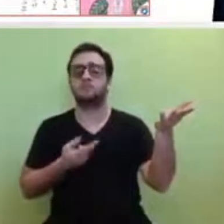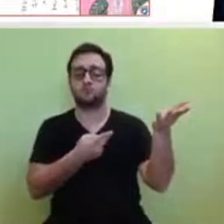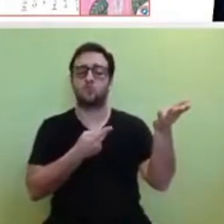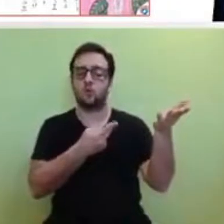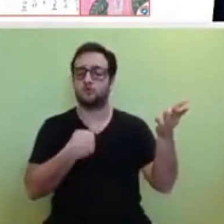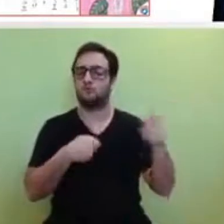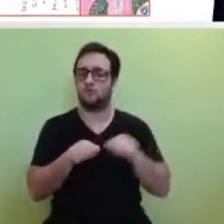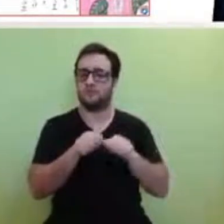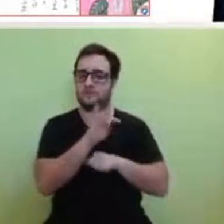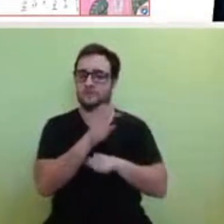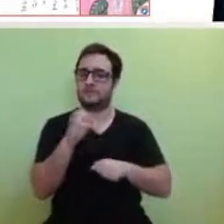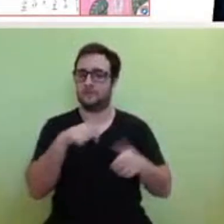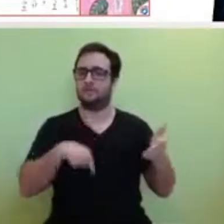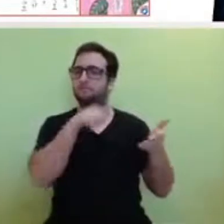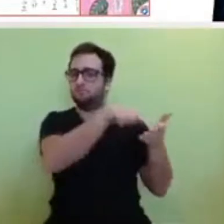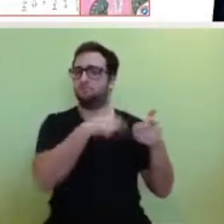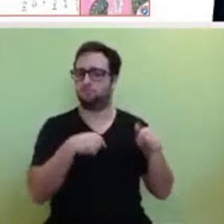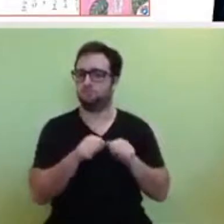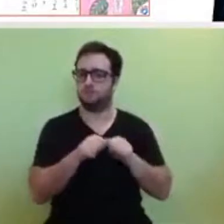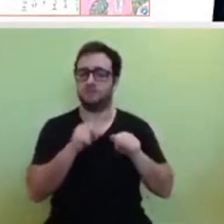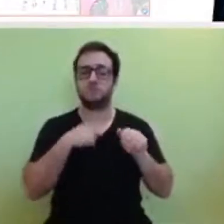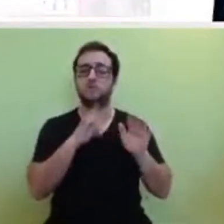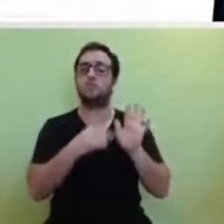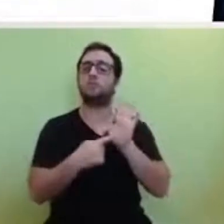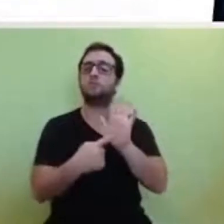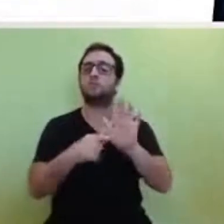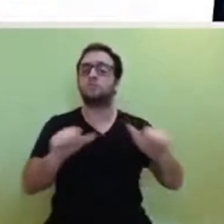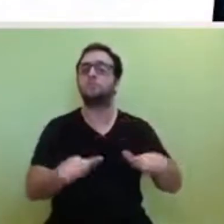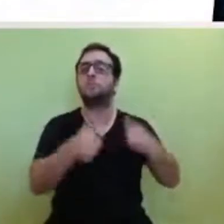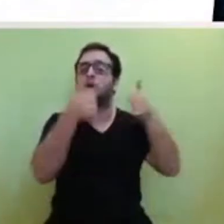isso? Pode passar o slide?